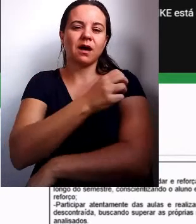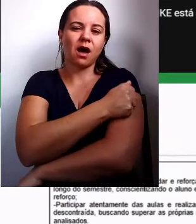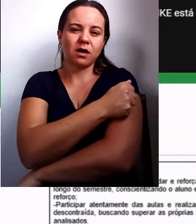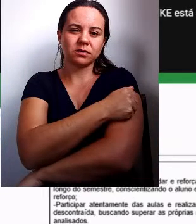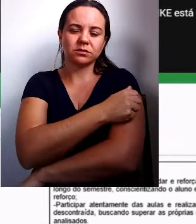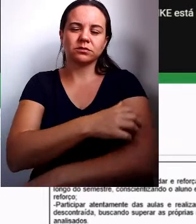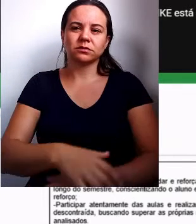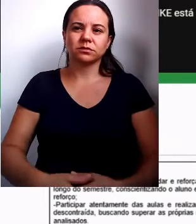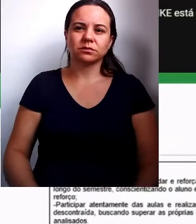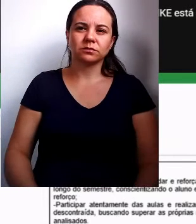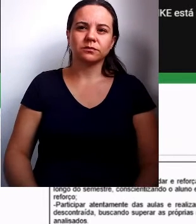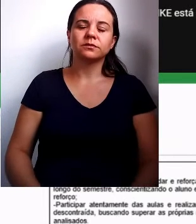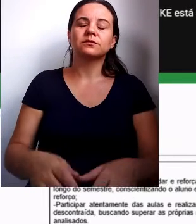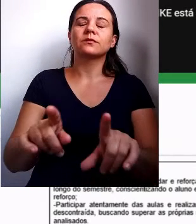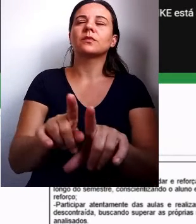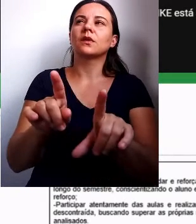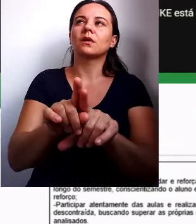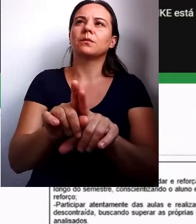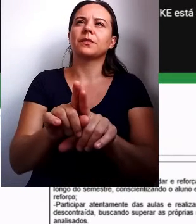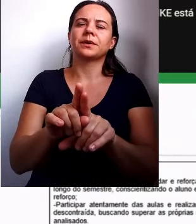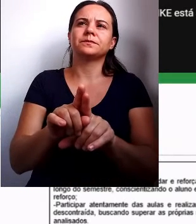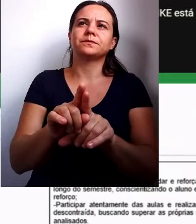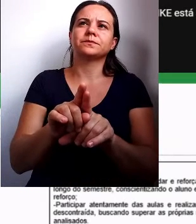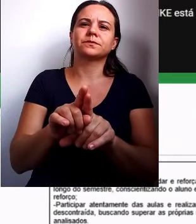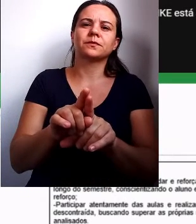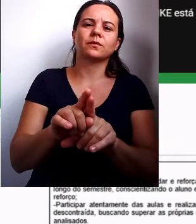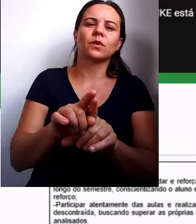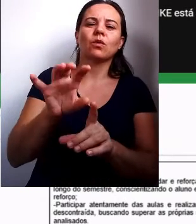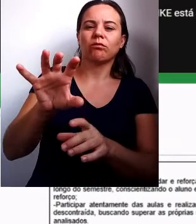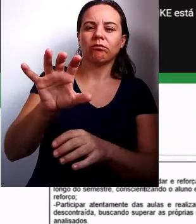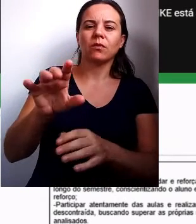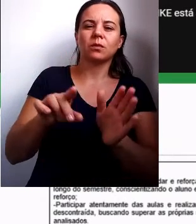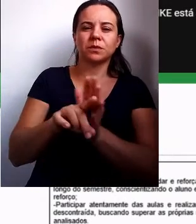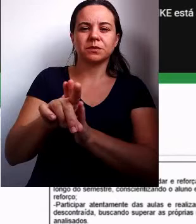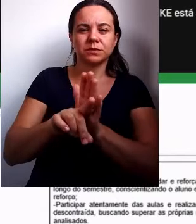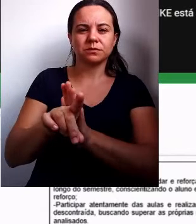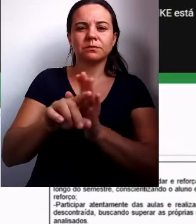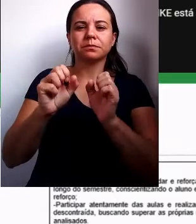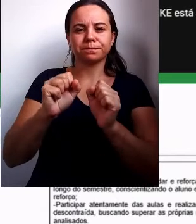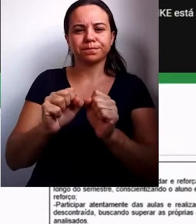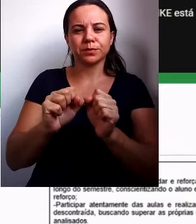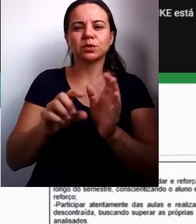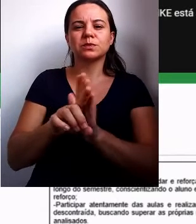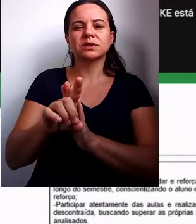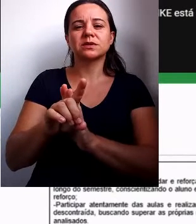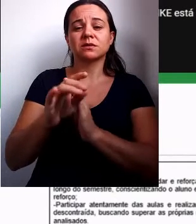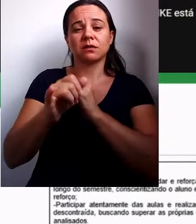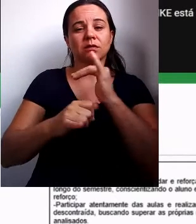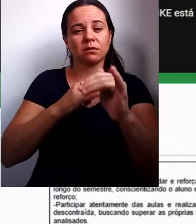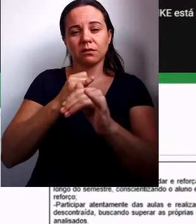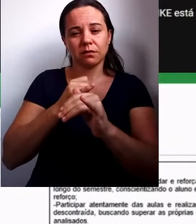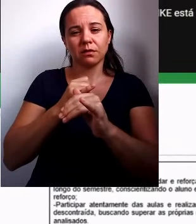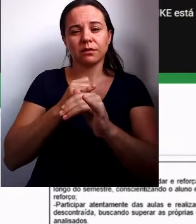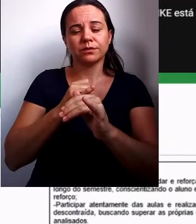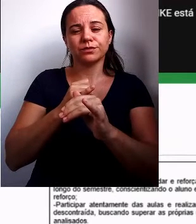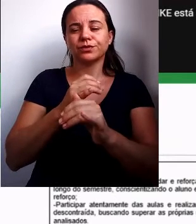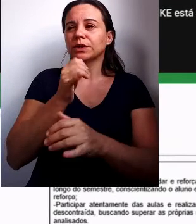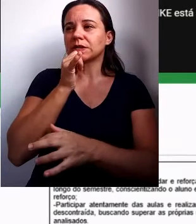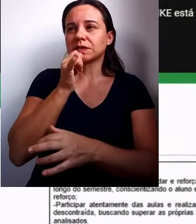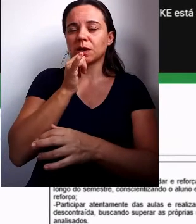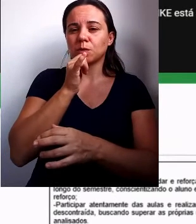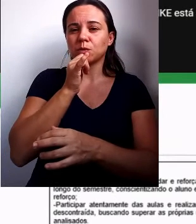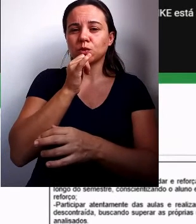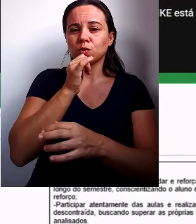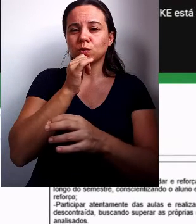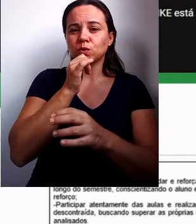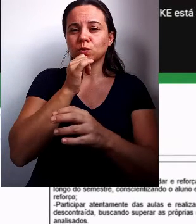dos alunos. Também do recurso do modo de pesquisa pode se pesquisar via internet, né,